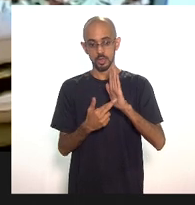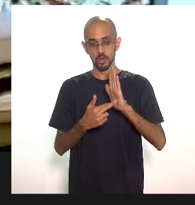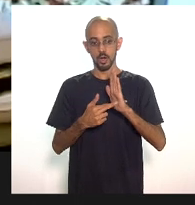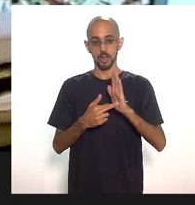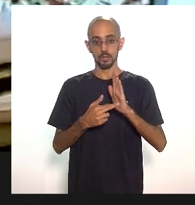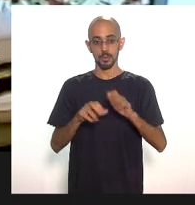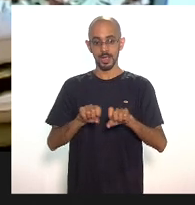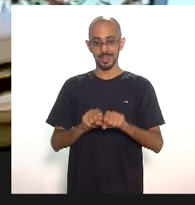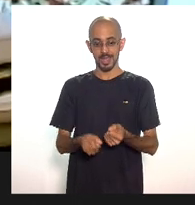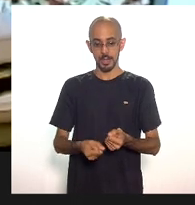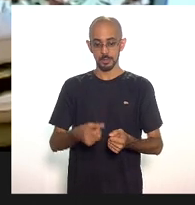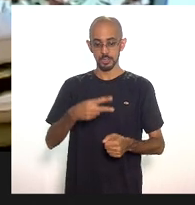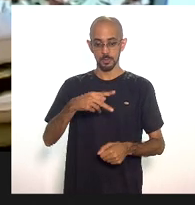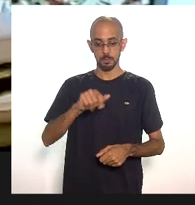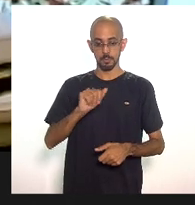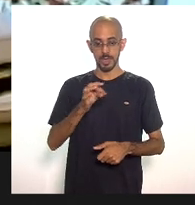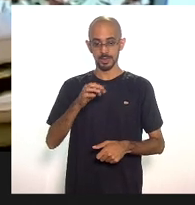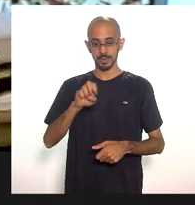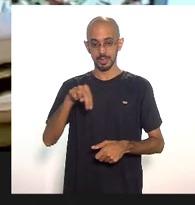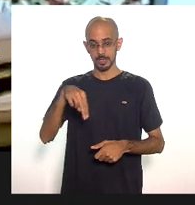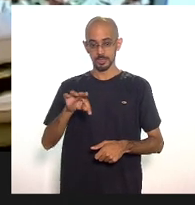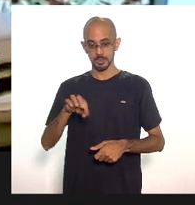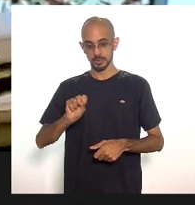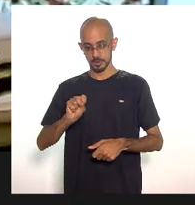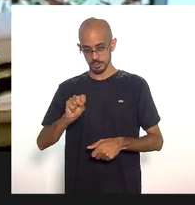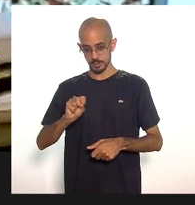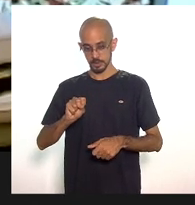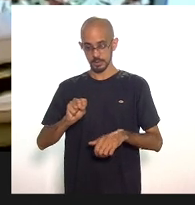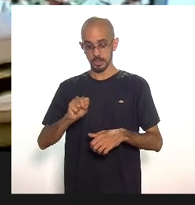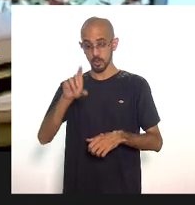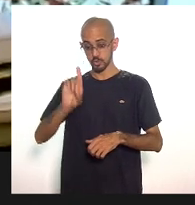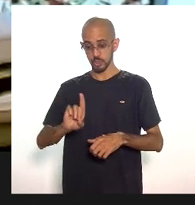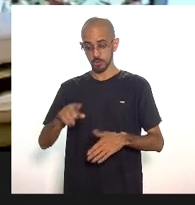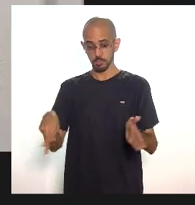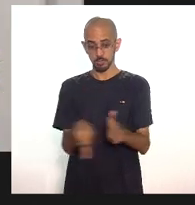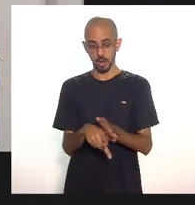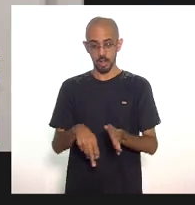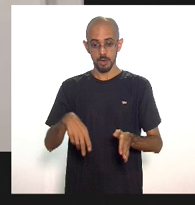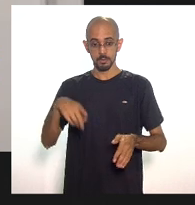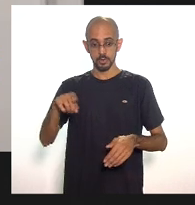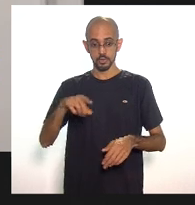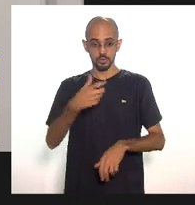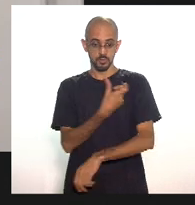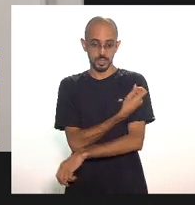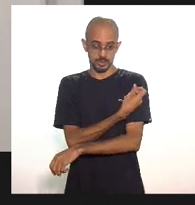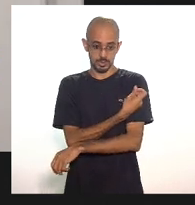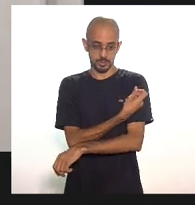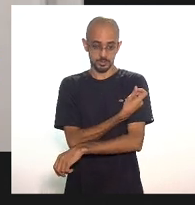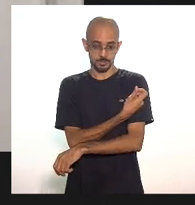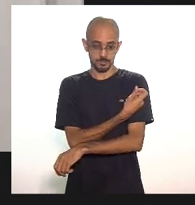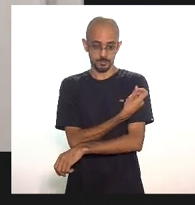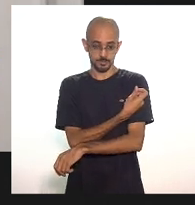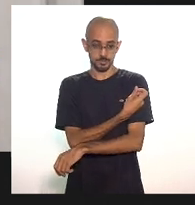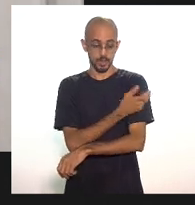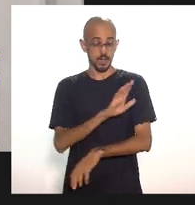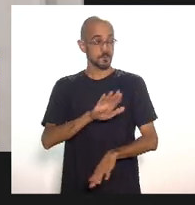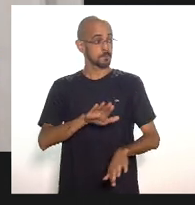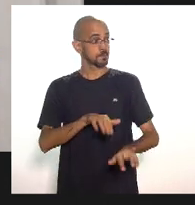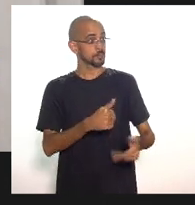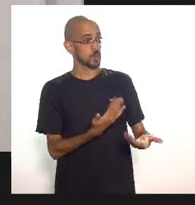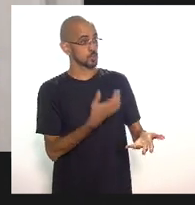projeto que está em ebulição aqui no Senado. Senador, eu quero aqui, em nome,